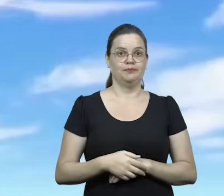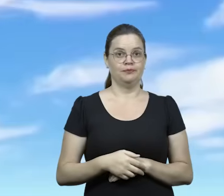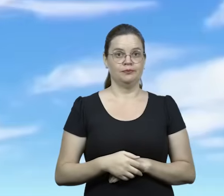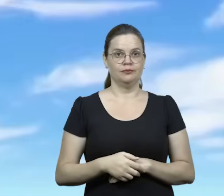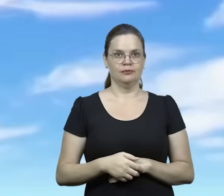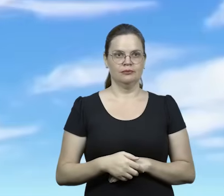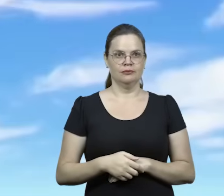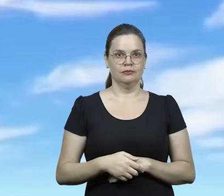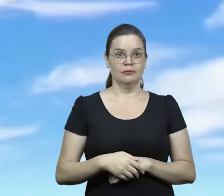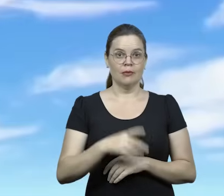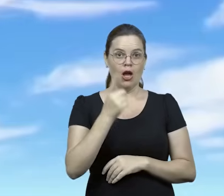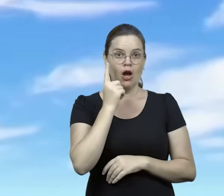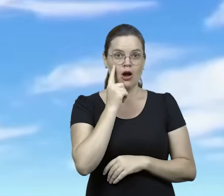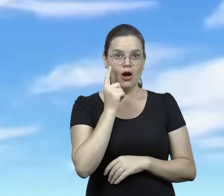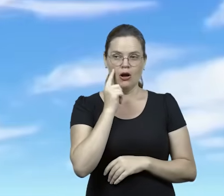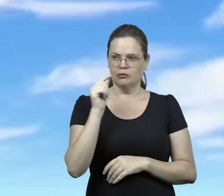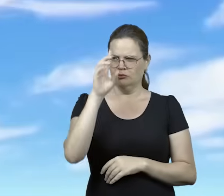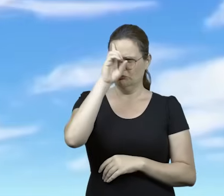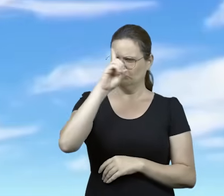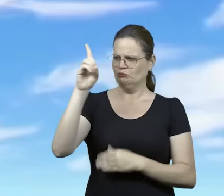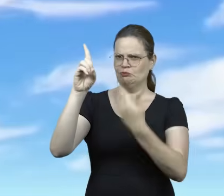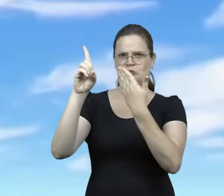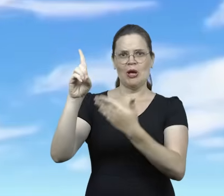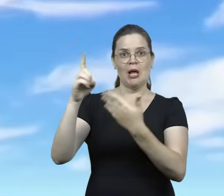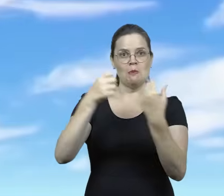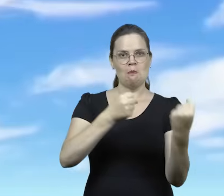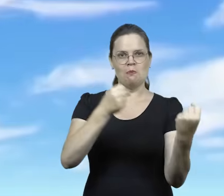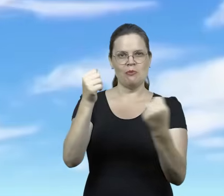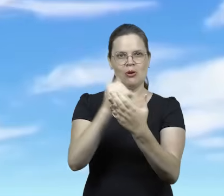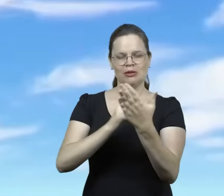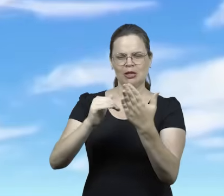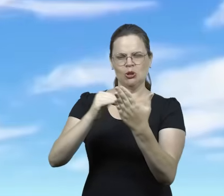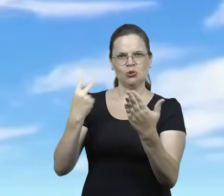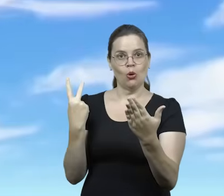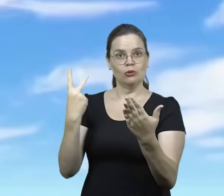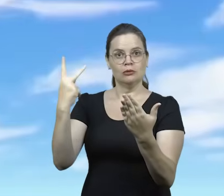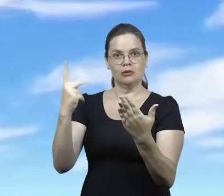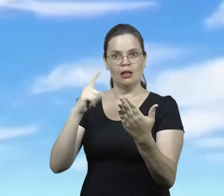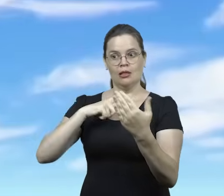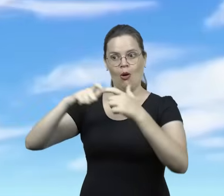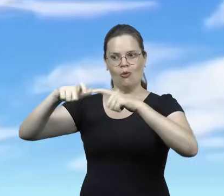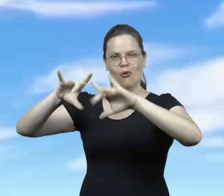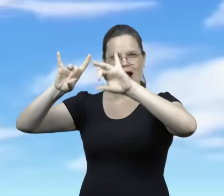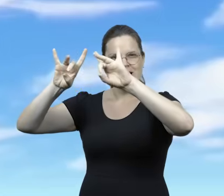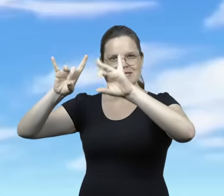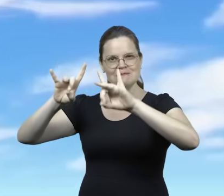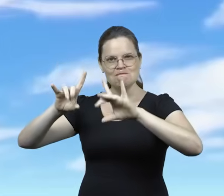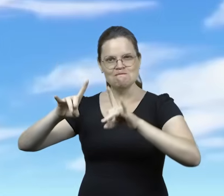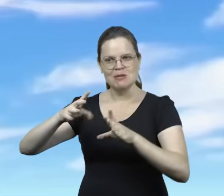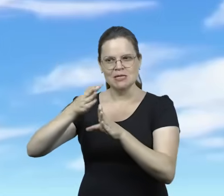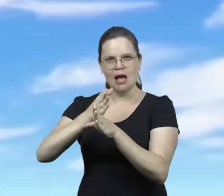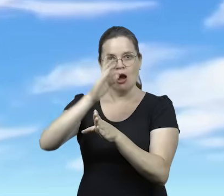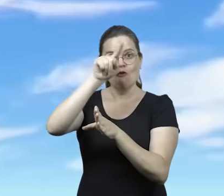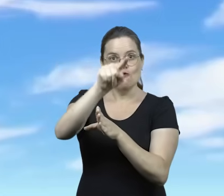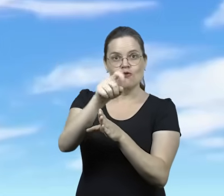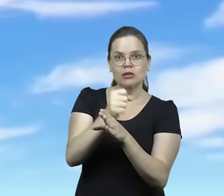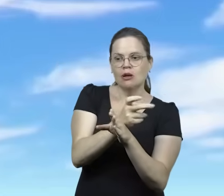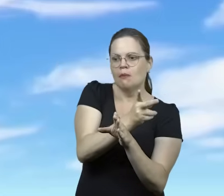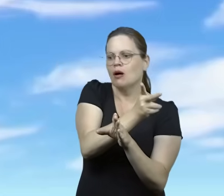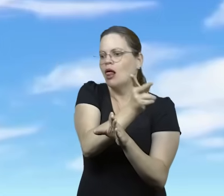assim: aquele que habita no esconderijo do Altíssimo, à sombra do